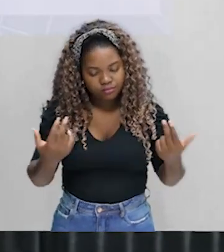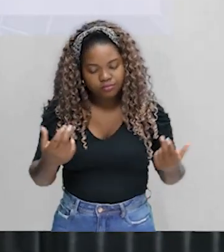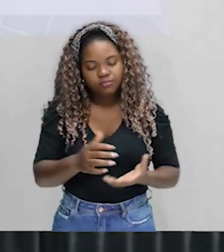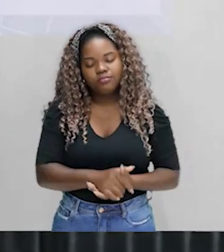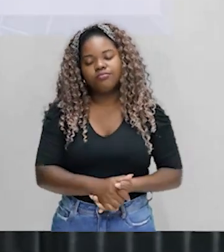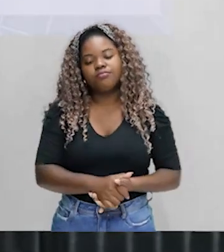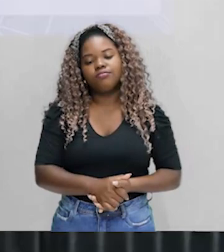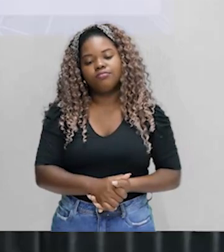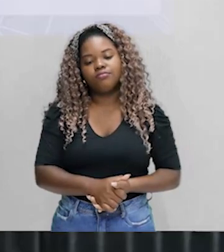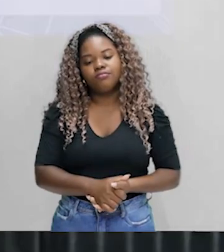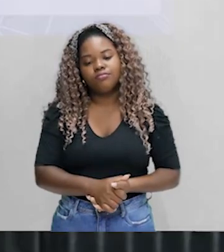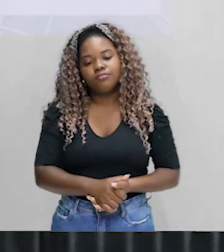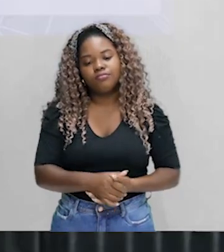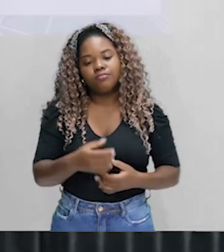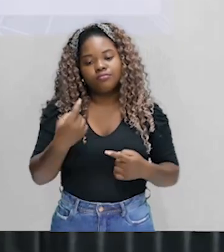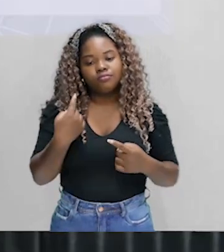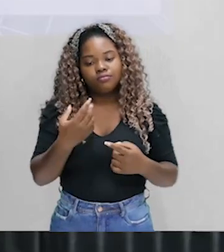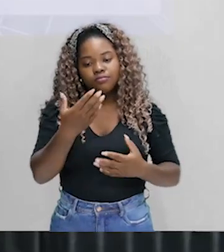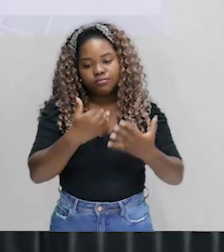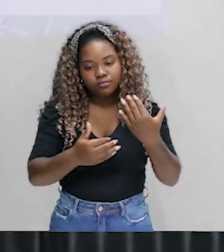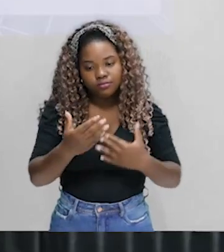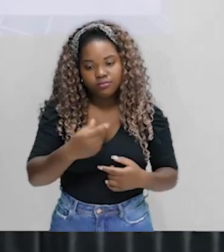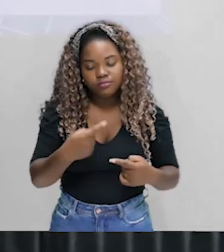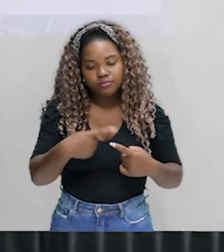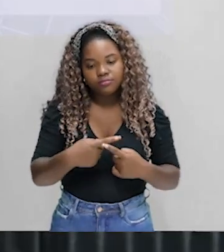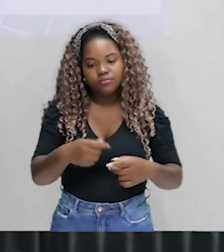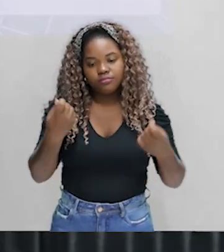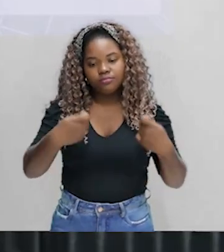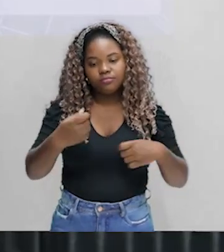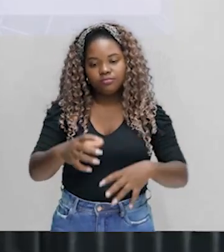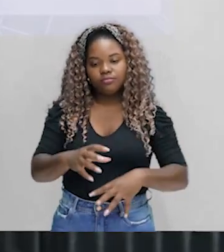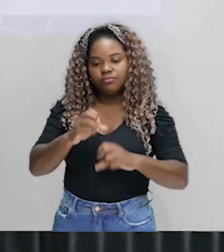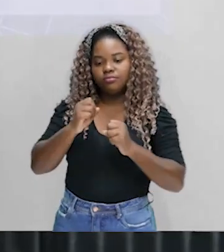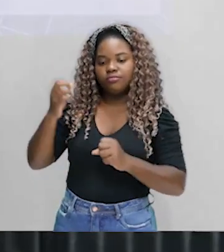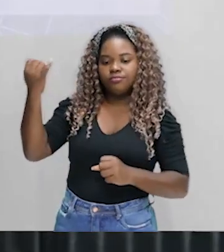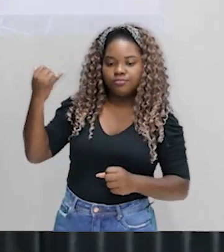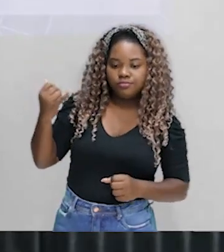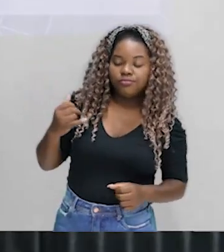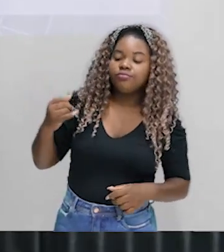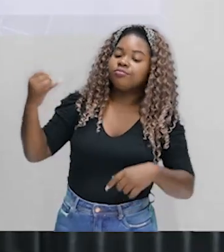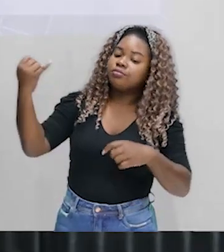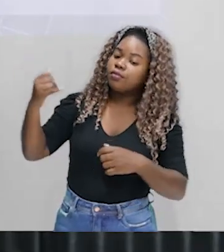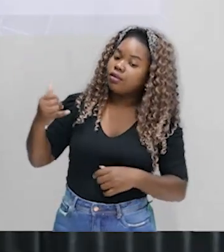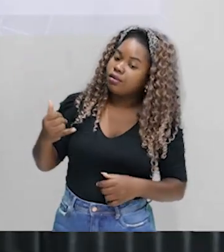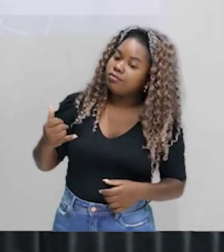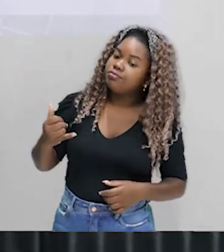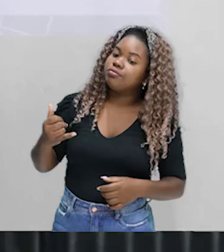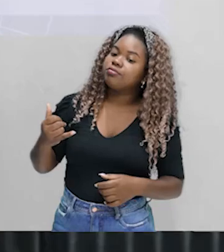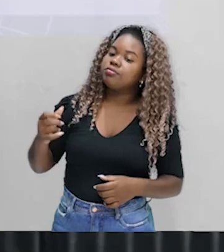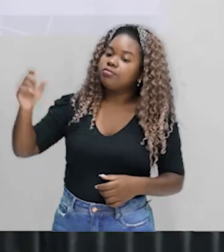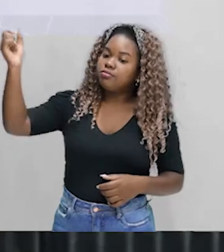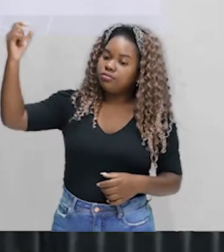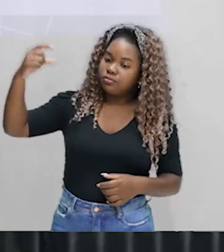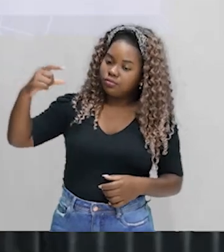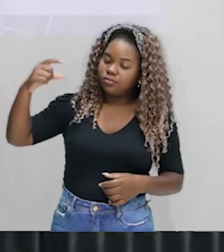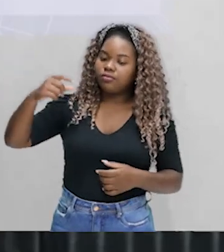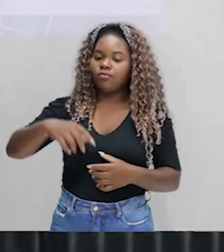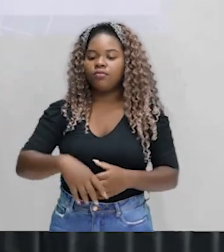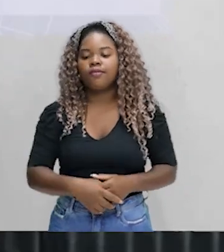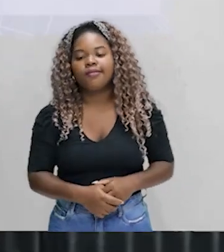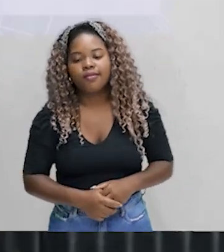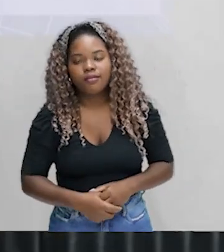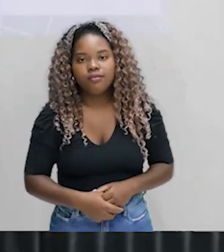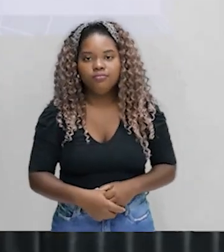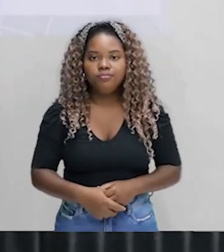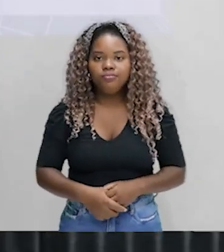energia, a gente se alimenta porque a gente precisa obter energia. E essa energia veio diretamente ou indiretamente do Sol,